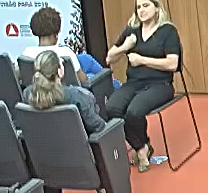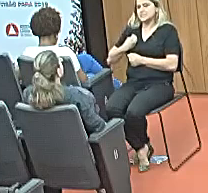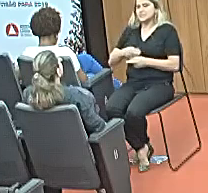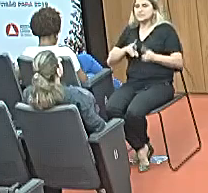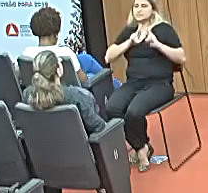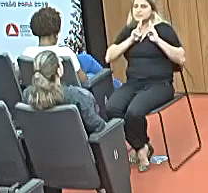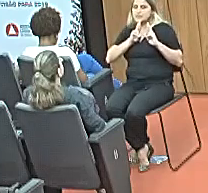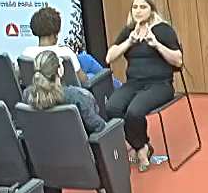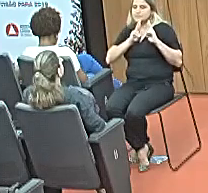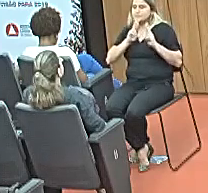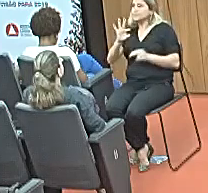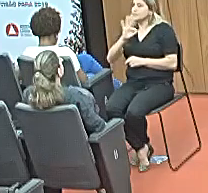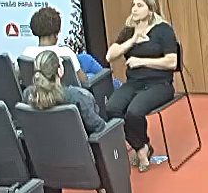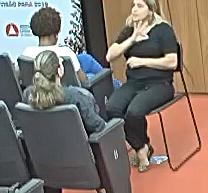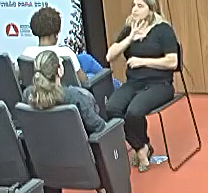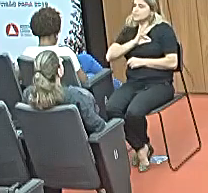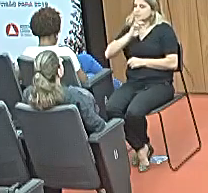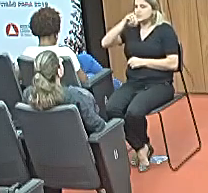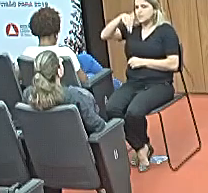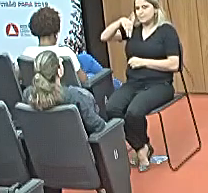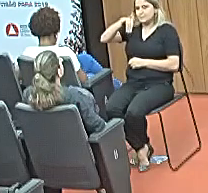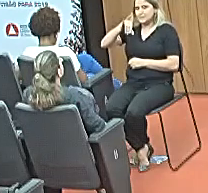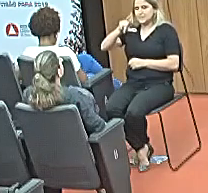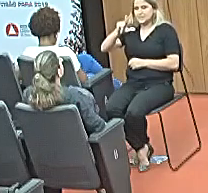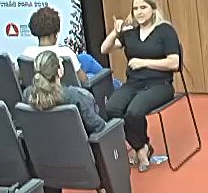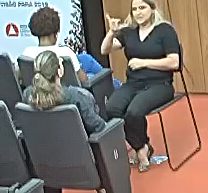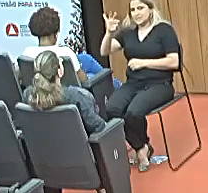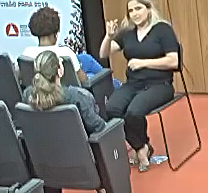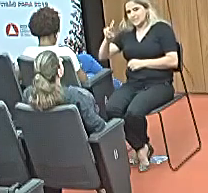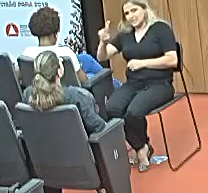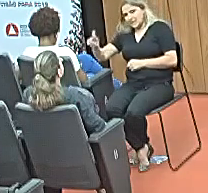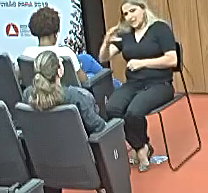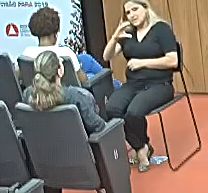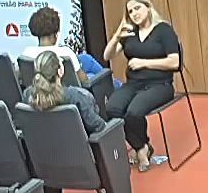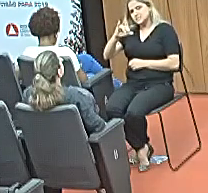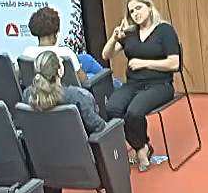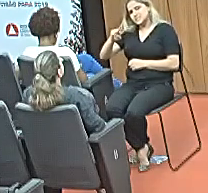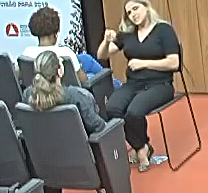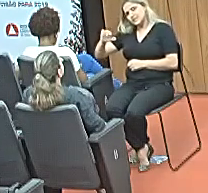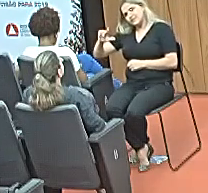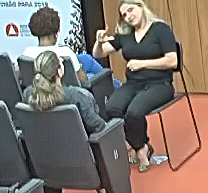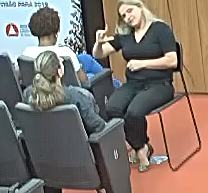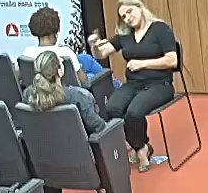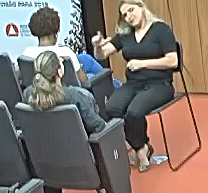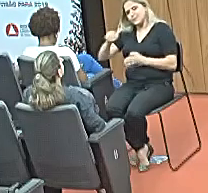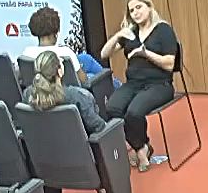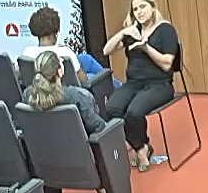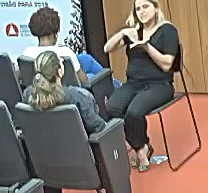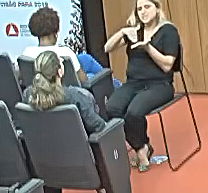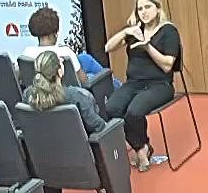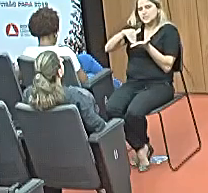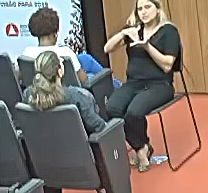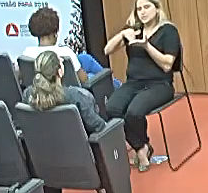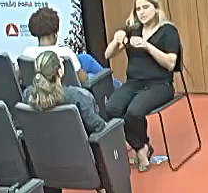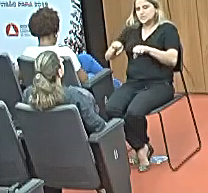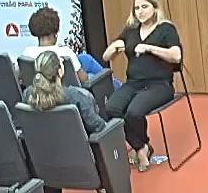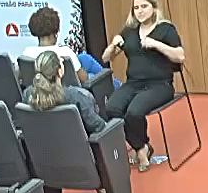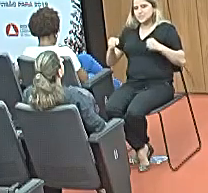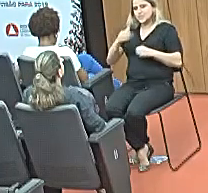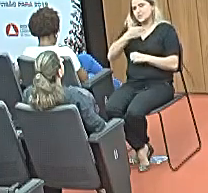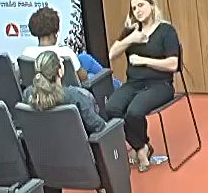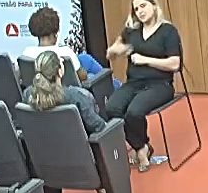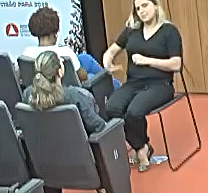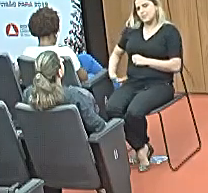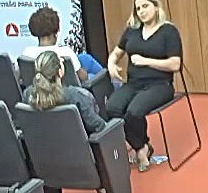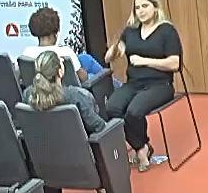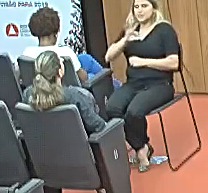representantes da polícia militar da polícia civil e da secretaria de segurança pública e